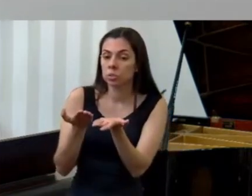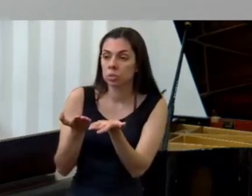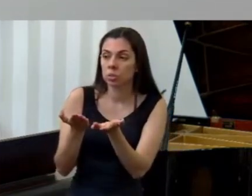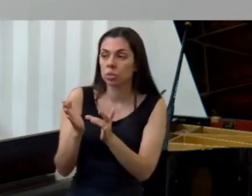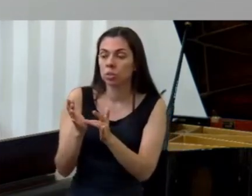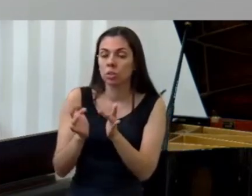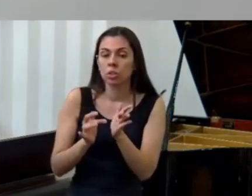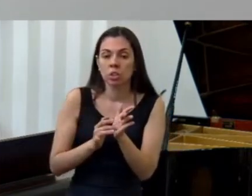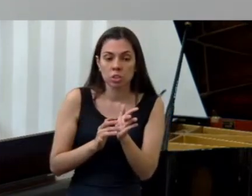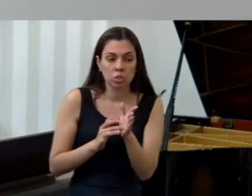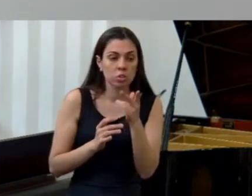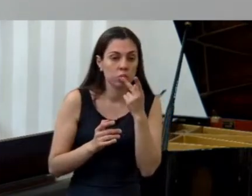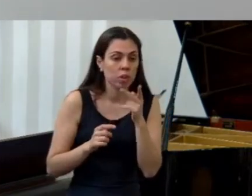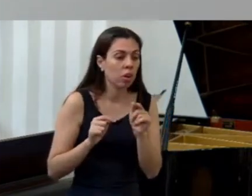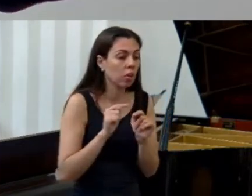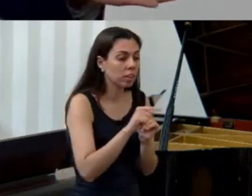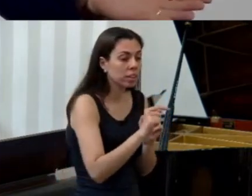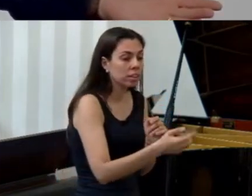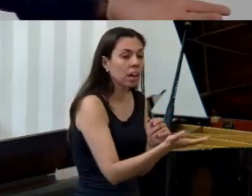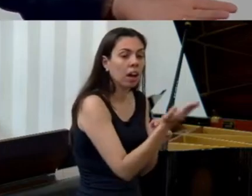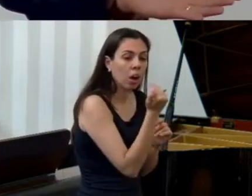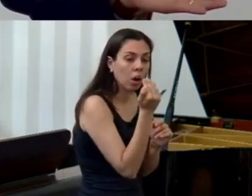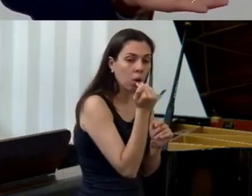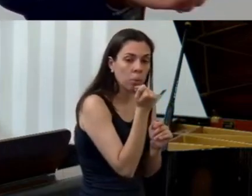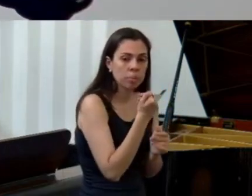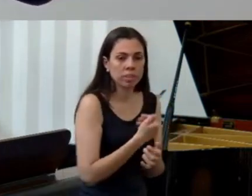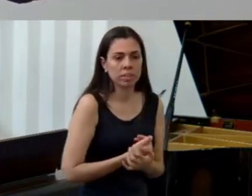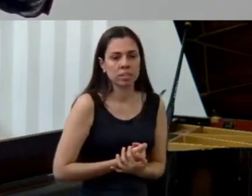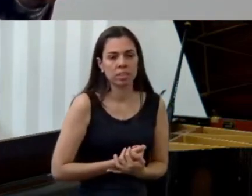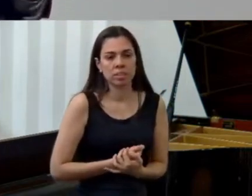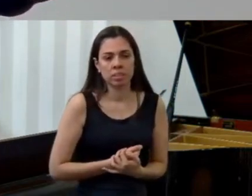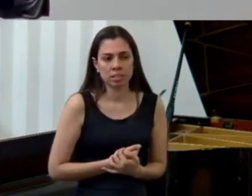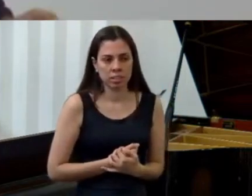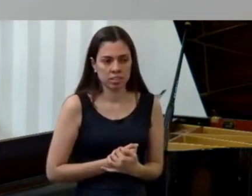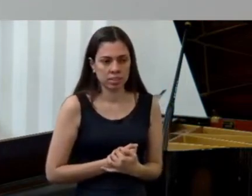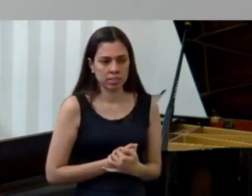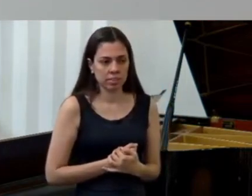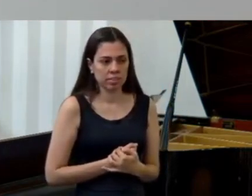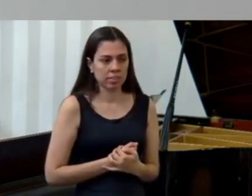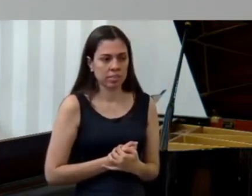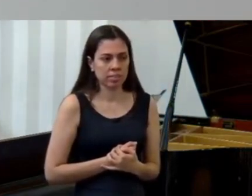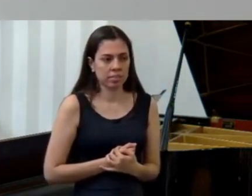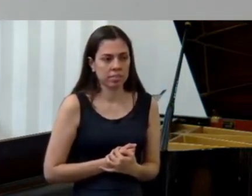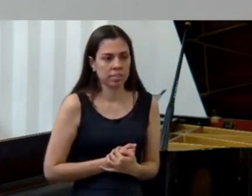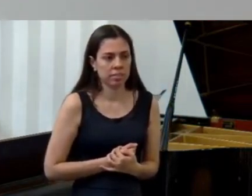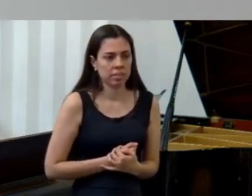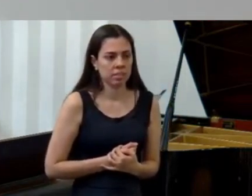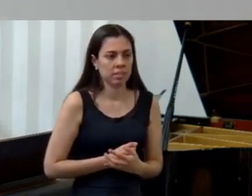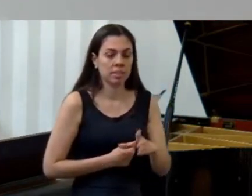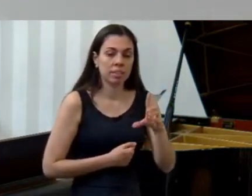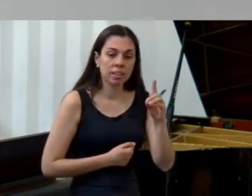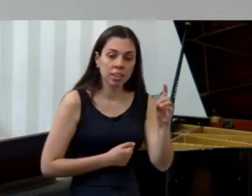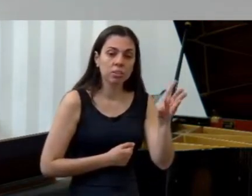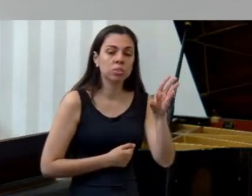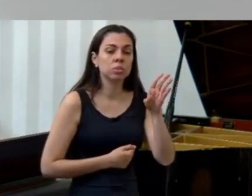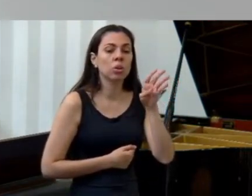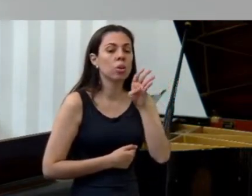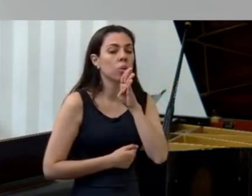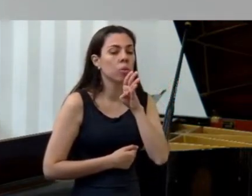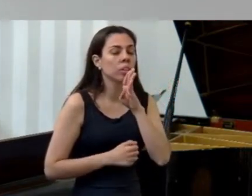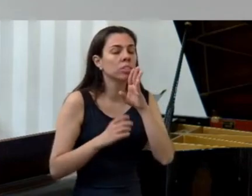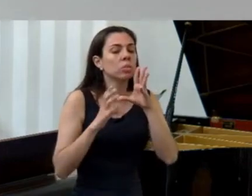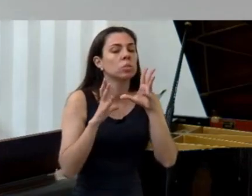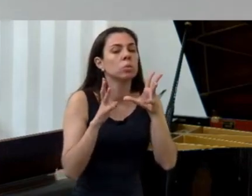ressuscitando, e Jesus diz, dê comida para a menina. Olha as coisas que ele pensa. Ela precisa comer. Um Deus que conhece todas as